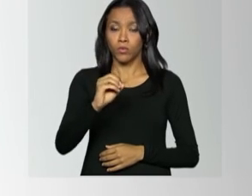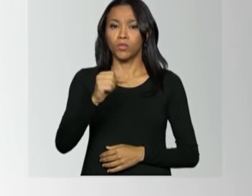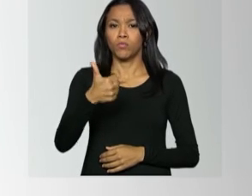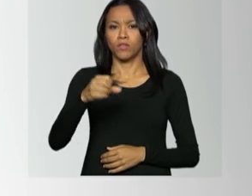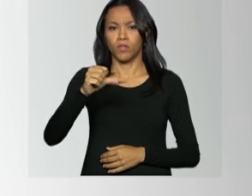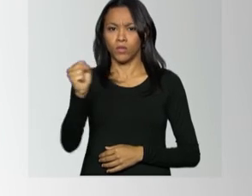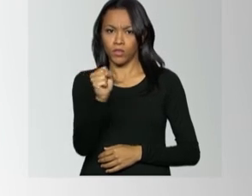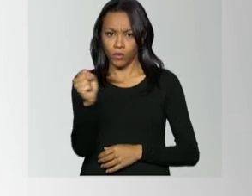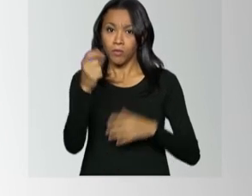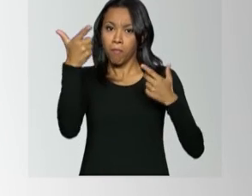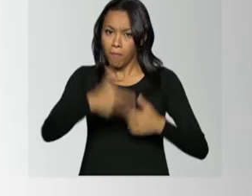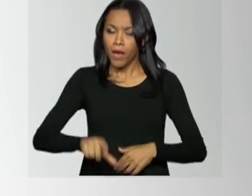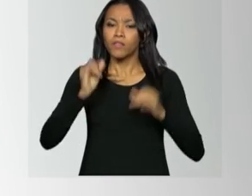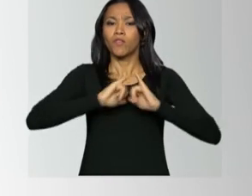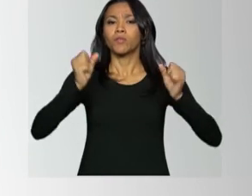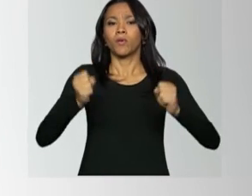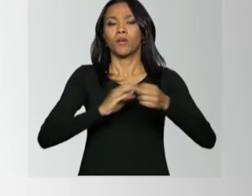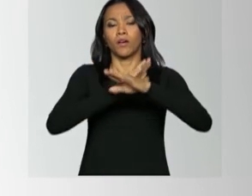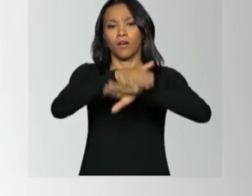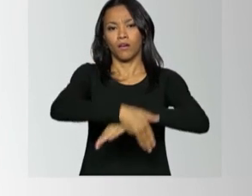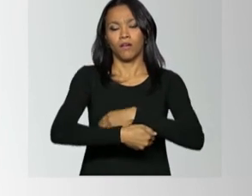1988. Saiba mais em